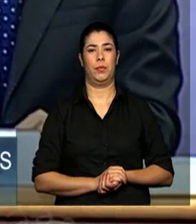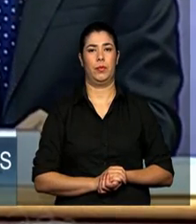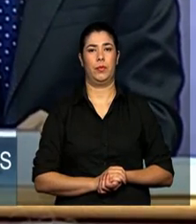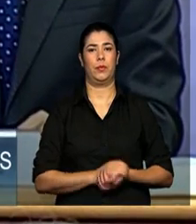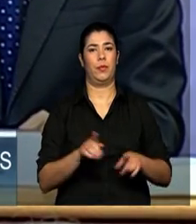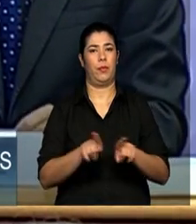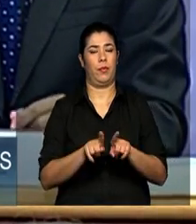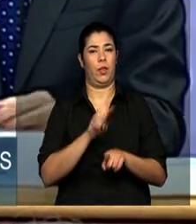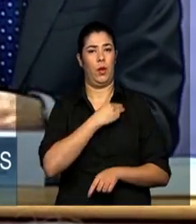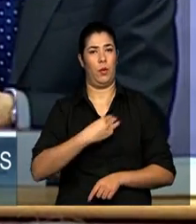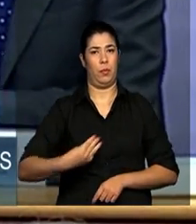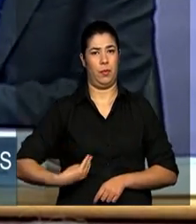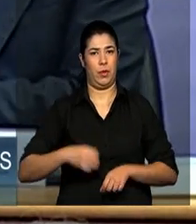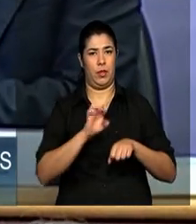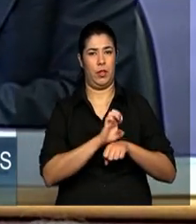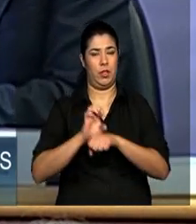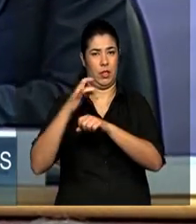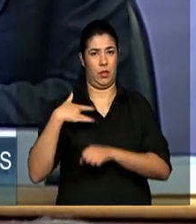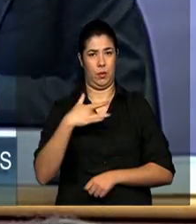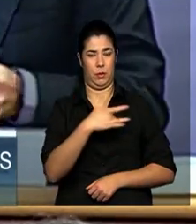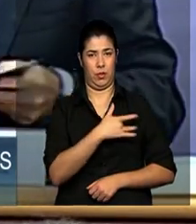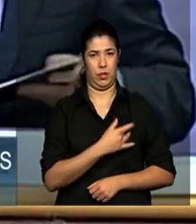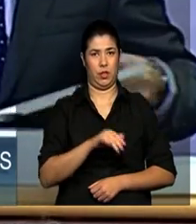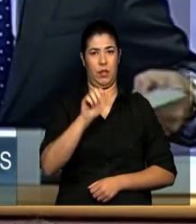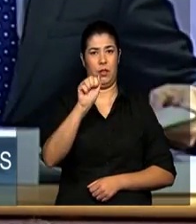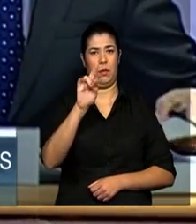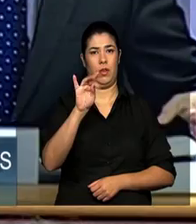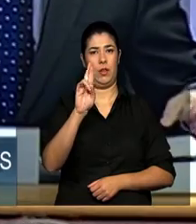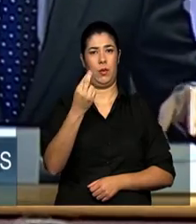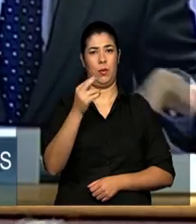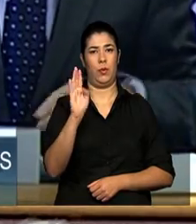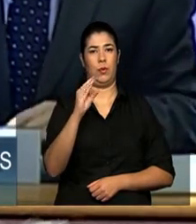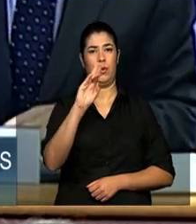E o senhor ministro de Estado da Saúde, Arthur Chiouro.